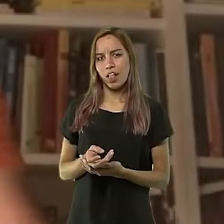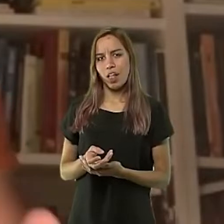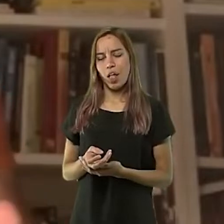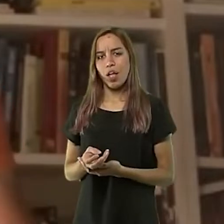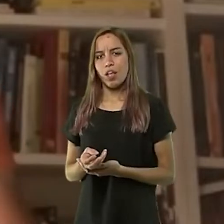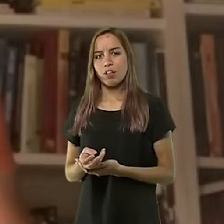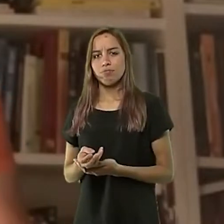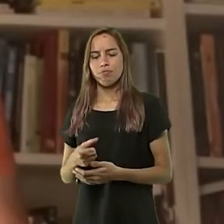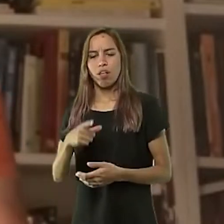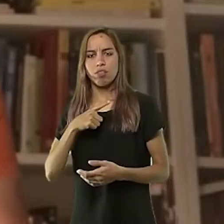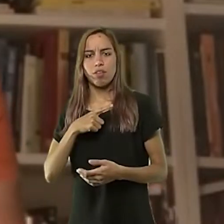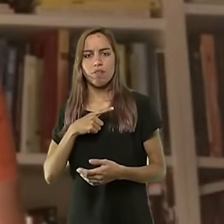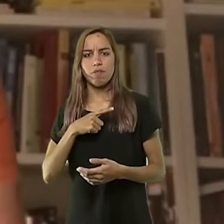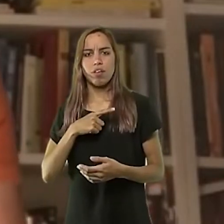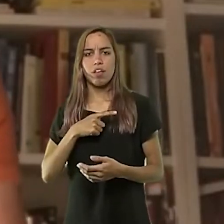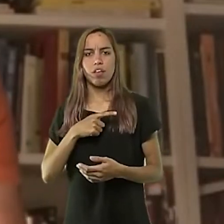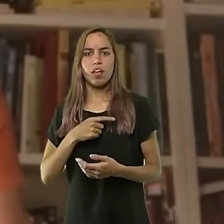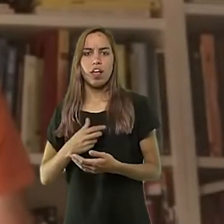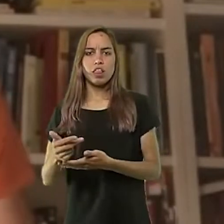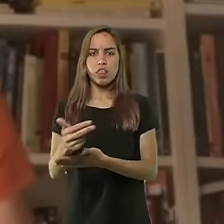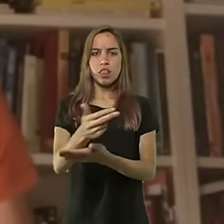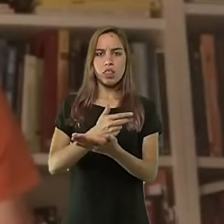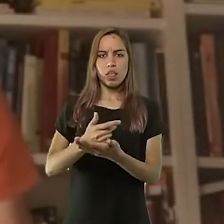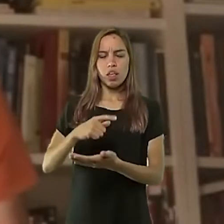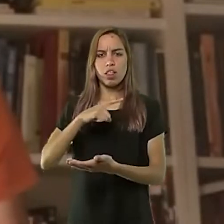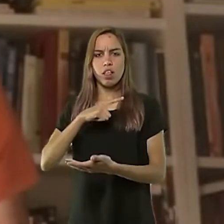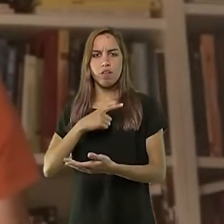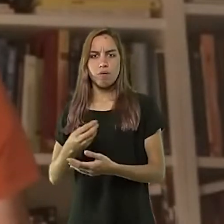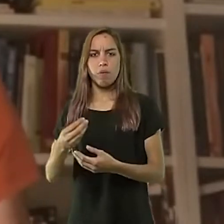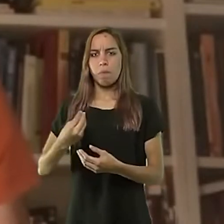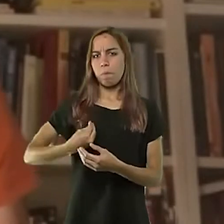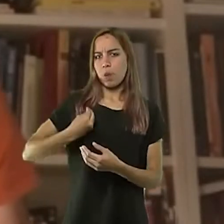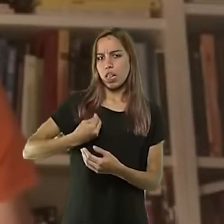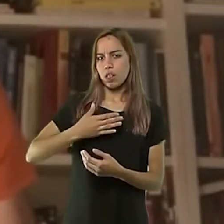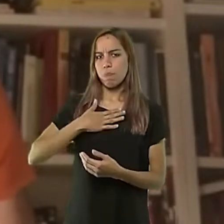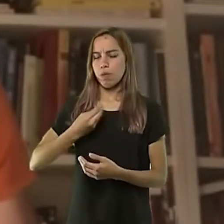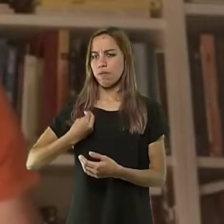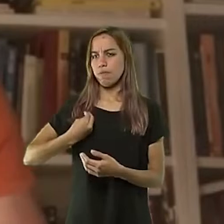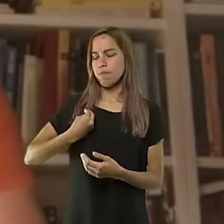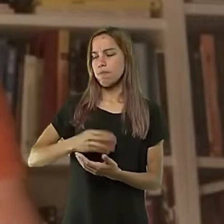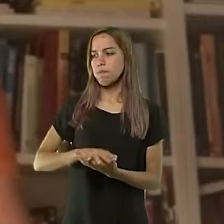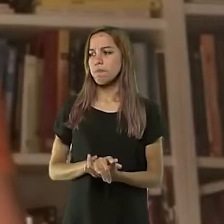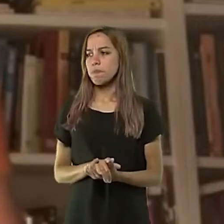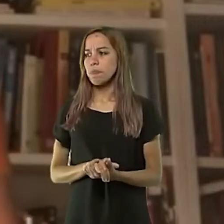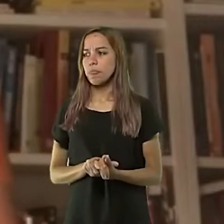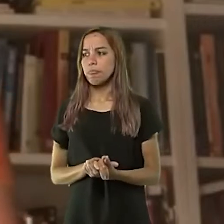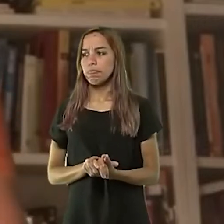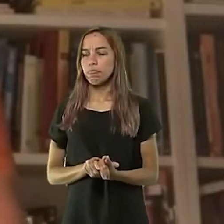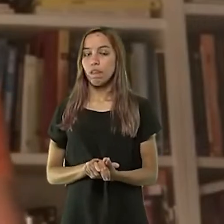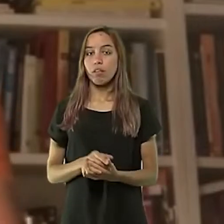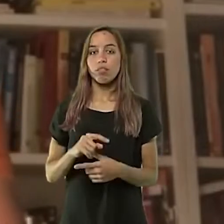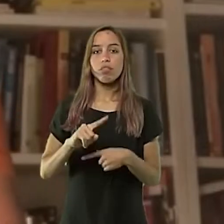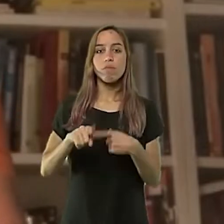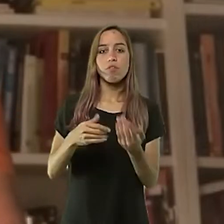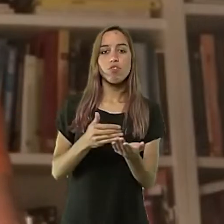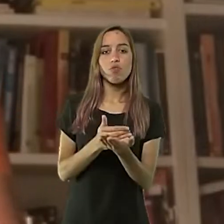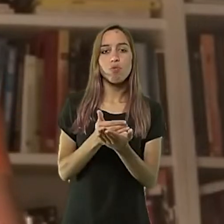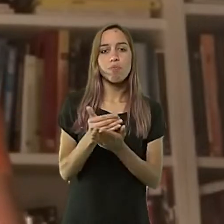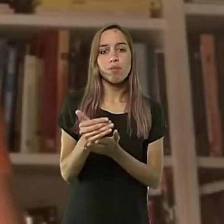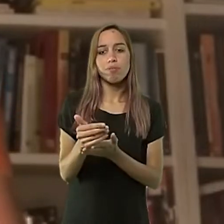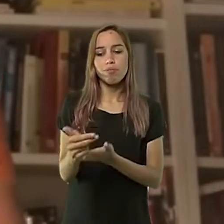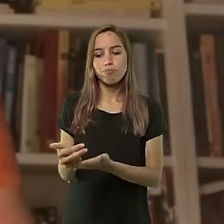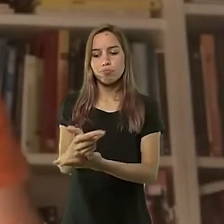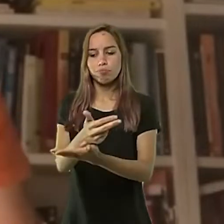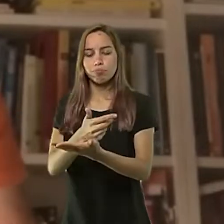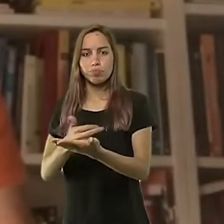desenho. Estudei Belas Artes e a determinada altura comecei também a trabalhar com desenhos animados, com cinema